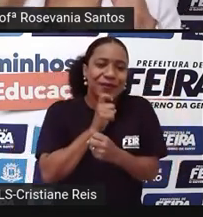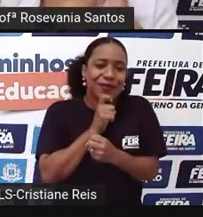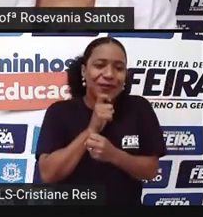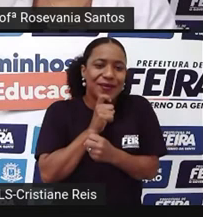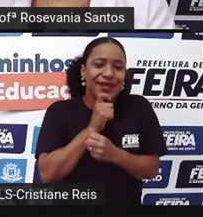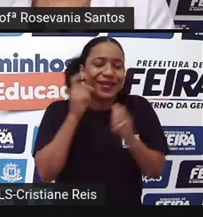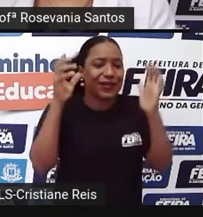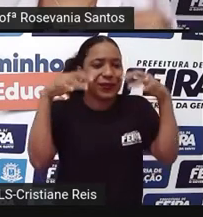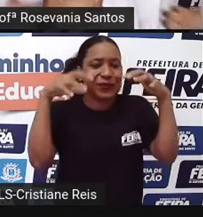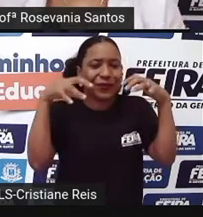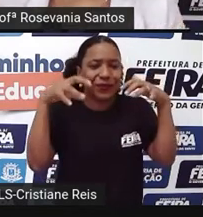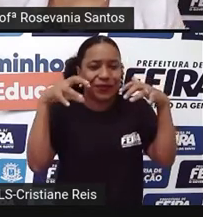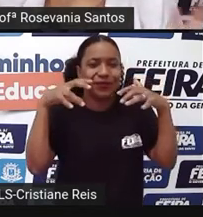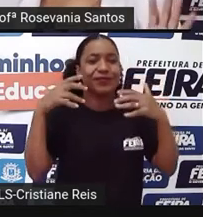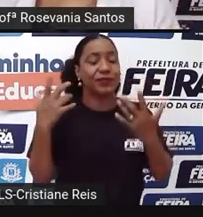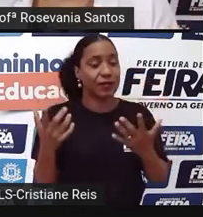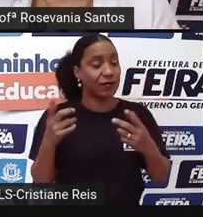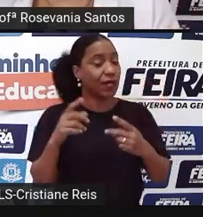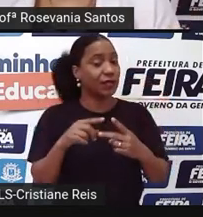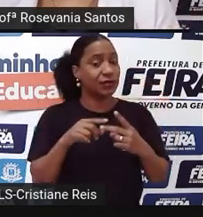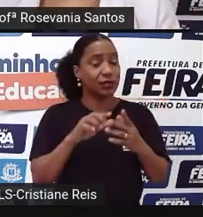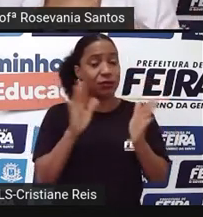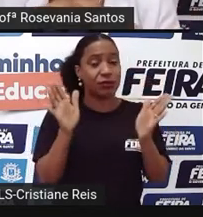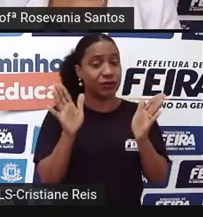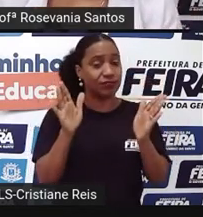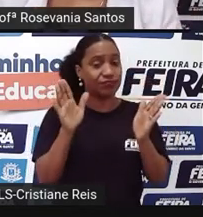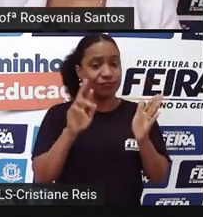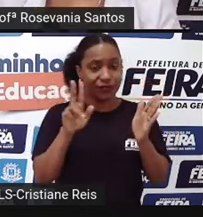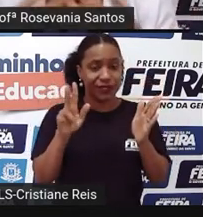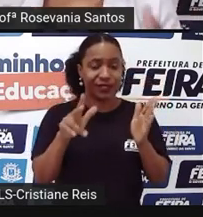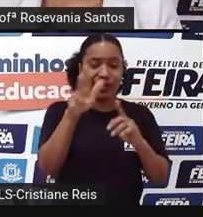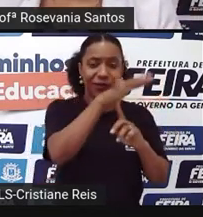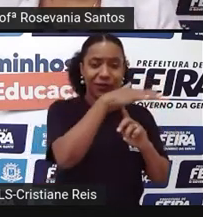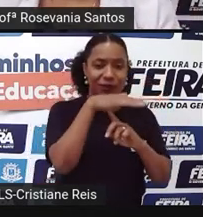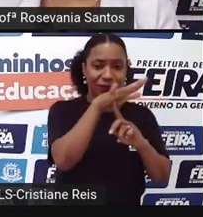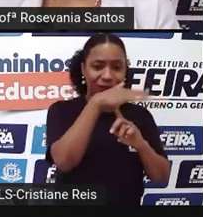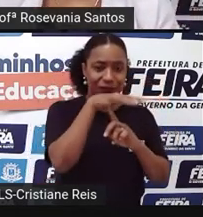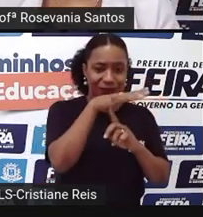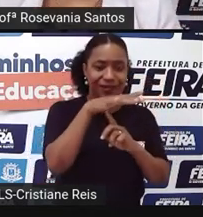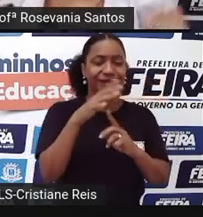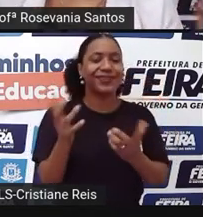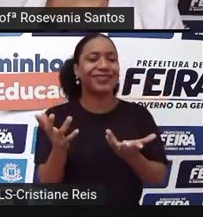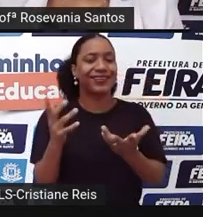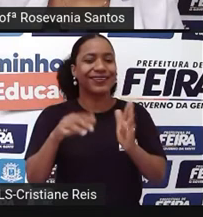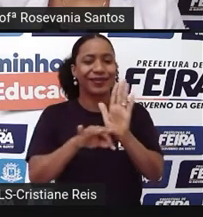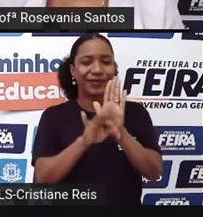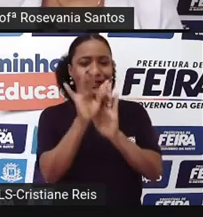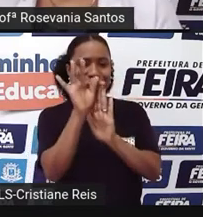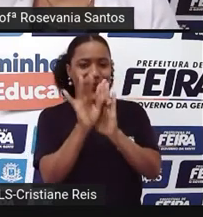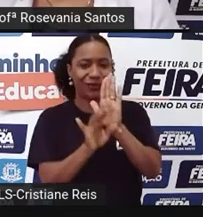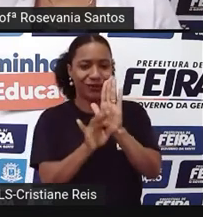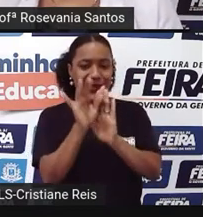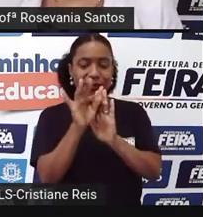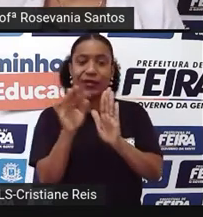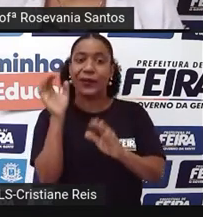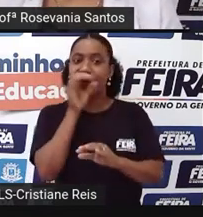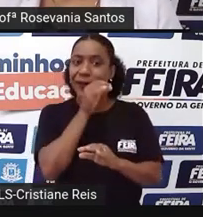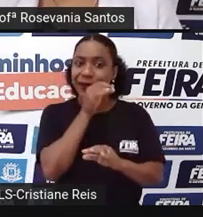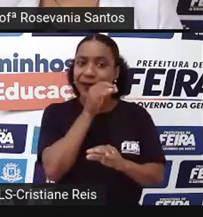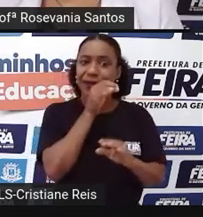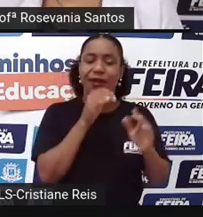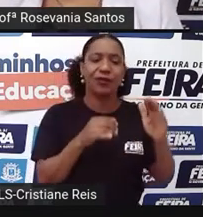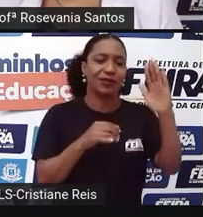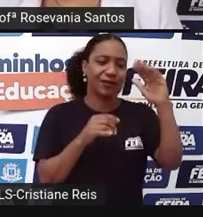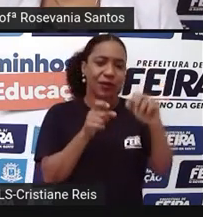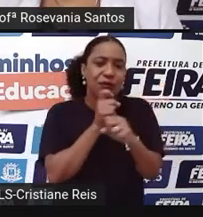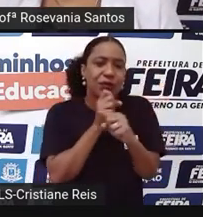eu tenho duas estações, uma seca e outra chuvosa, todas duas com temperaturas elevadas, umas mais elevadas do que a outra, né?